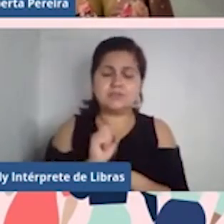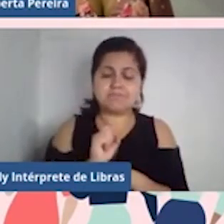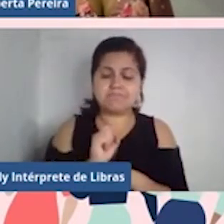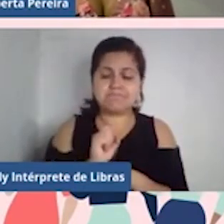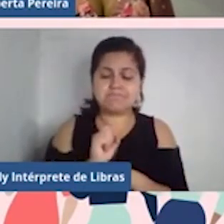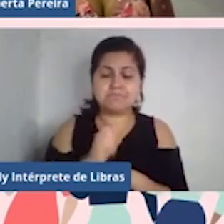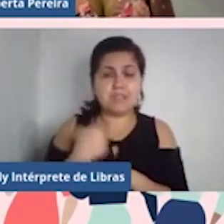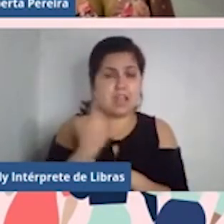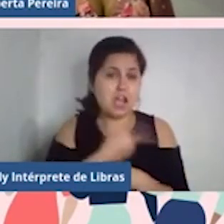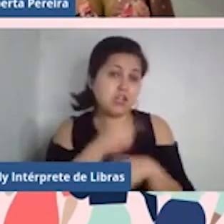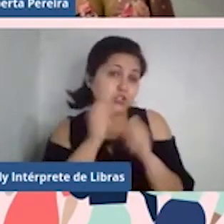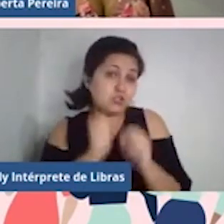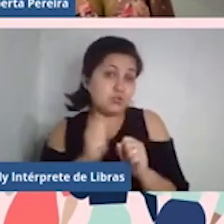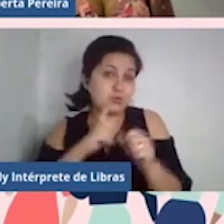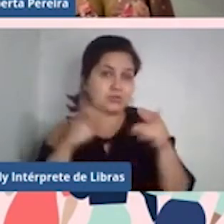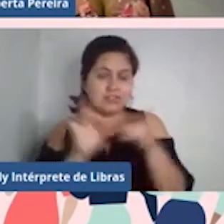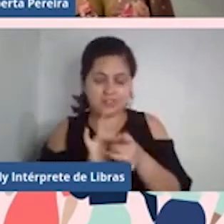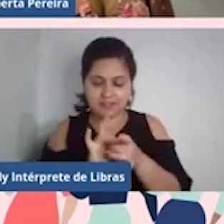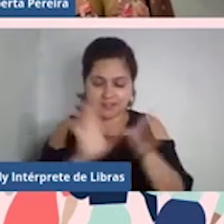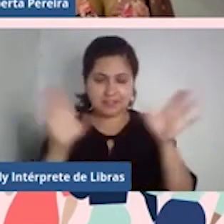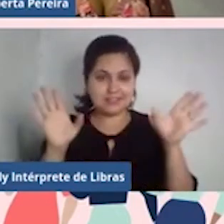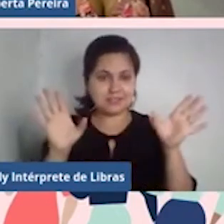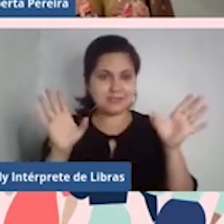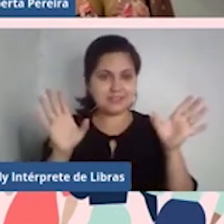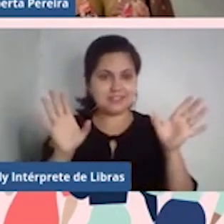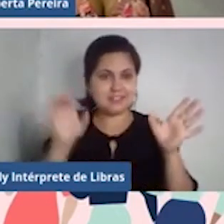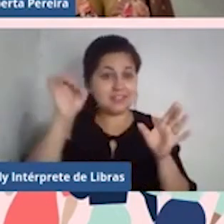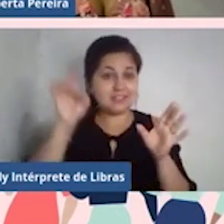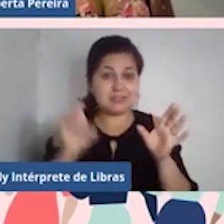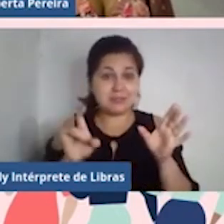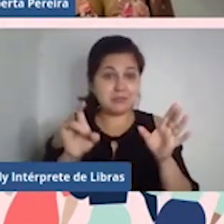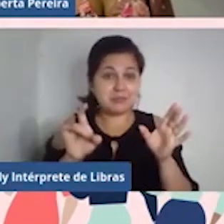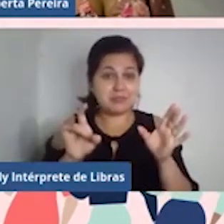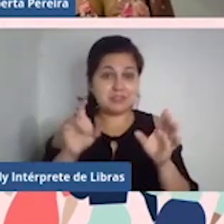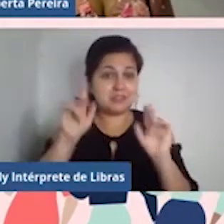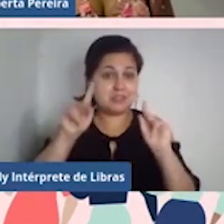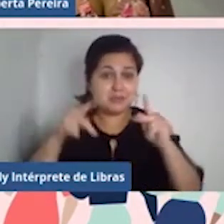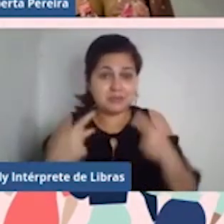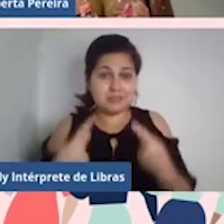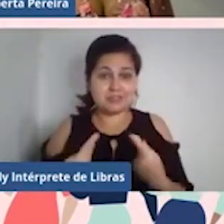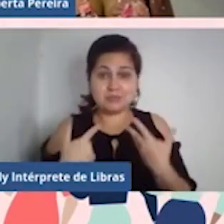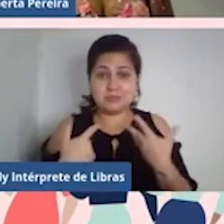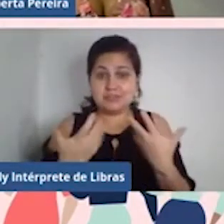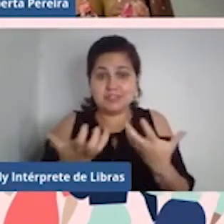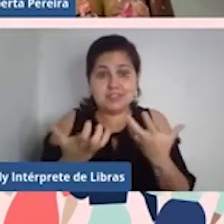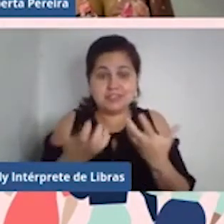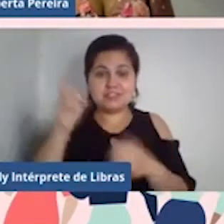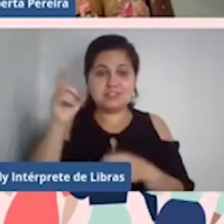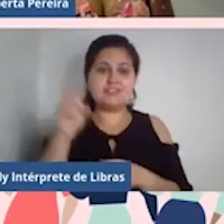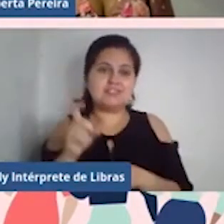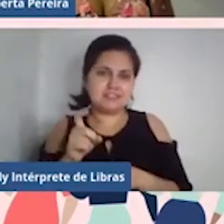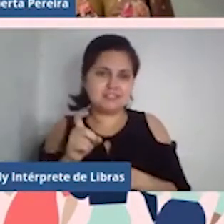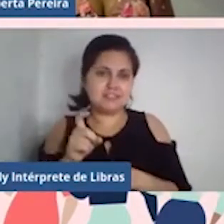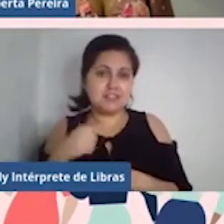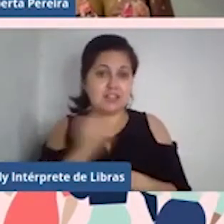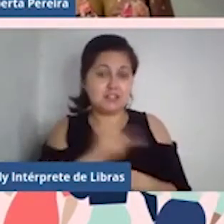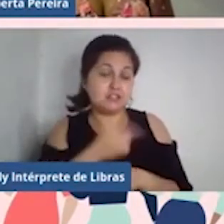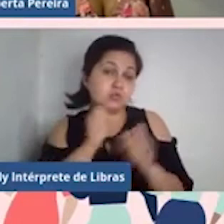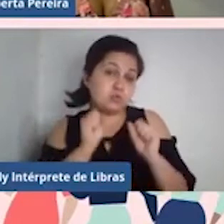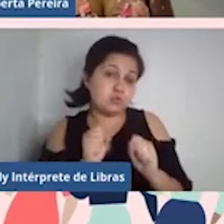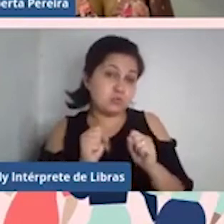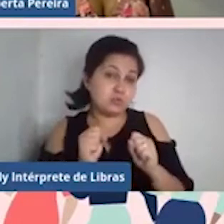a gente poder ter autonomia para ser o ser humano que a gente quiser ser, né? A gente